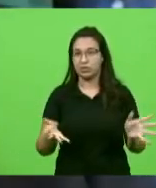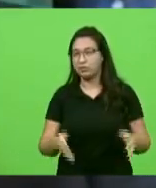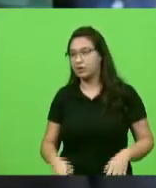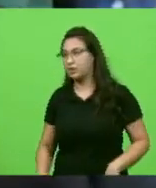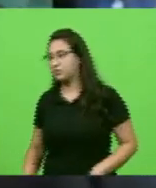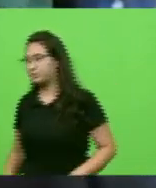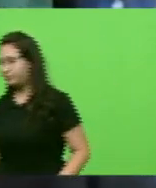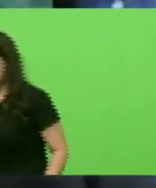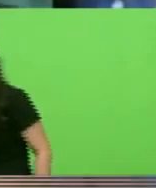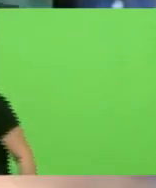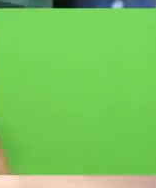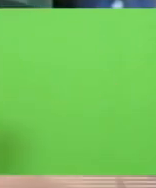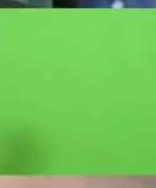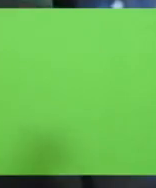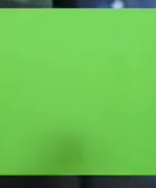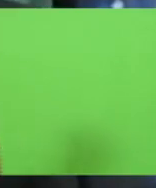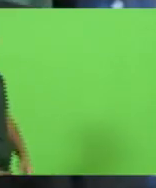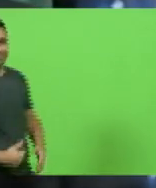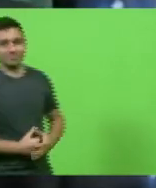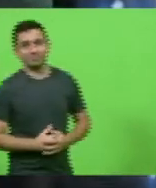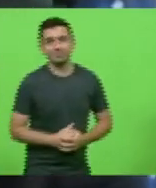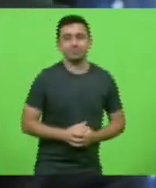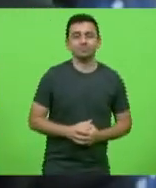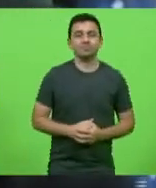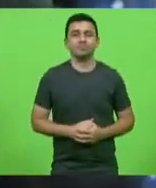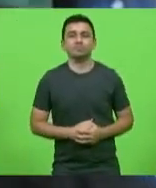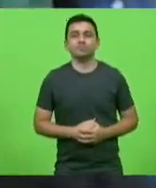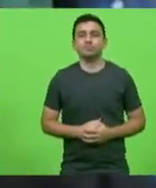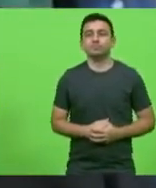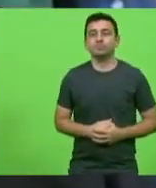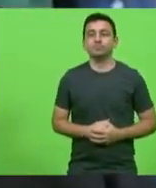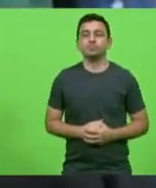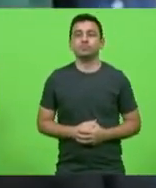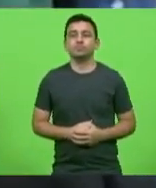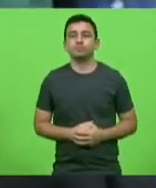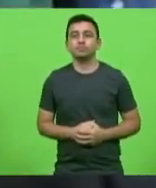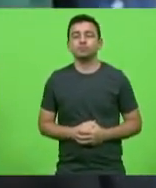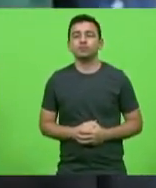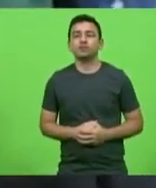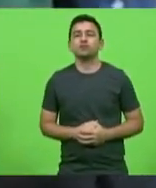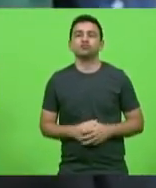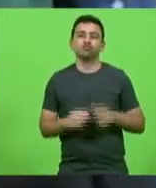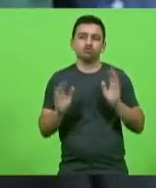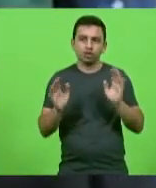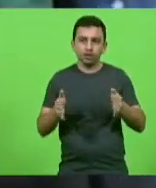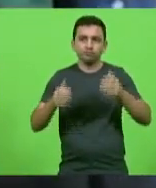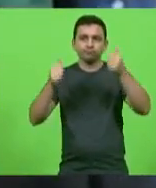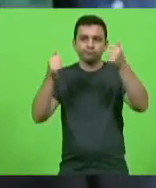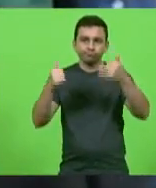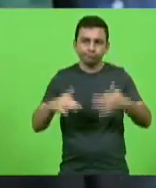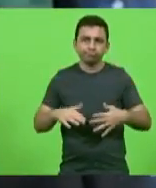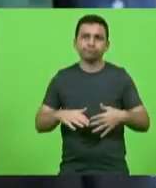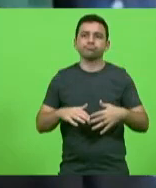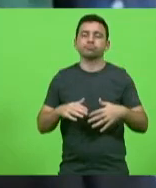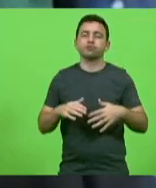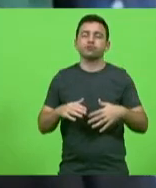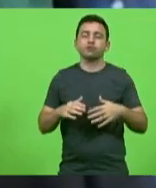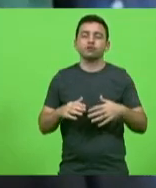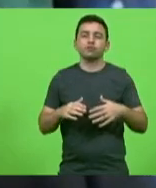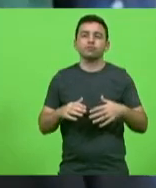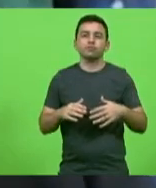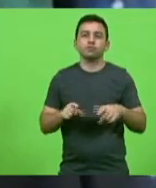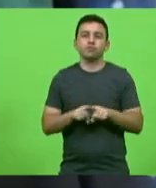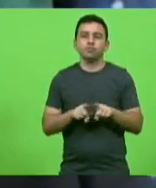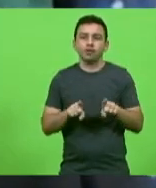do depoimento estava gravando esse depoimento para esclarecer o meio de parecer técnico